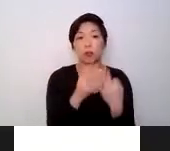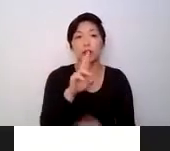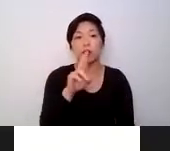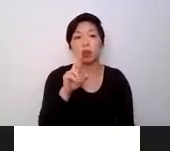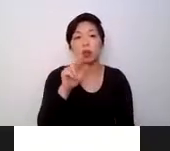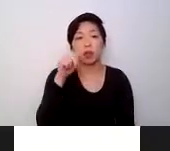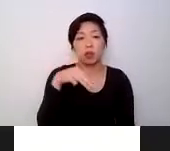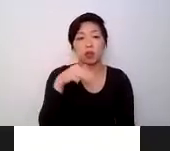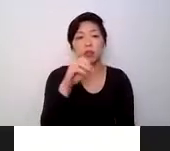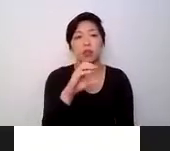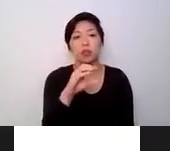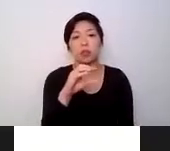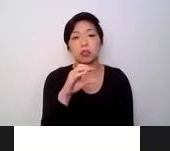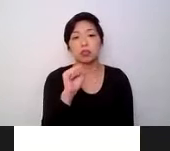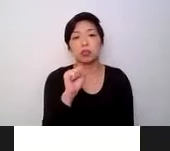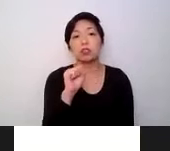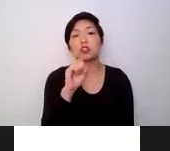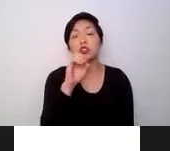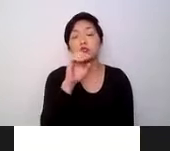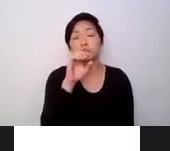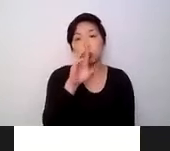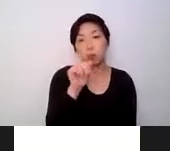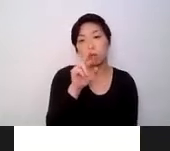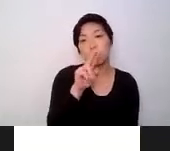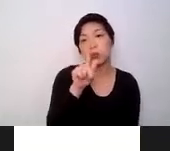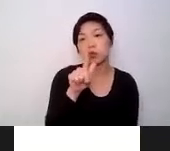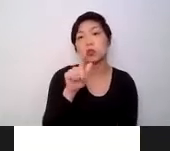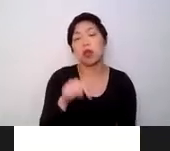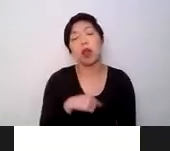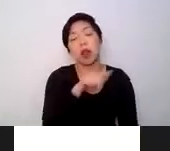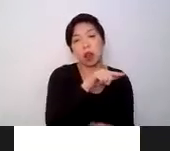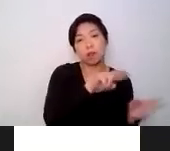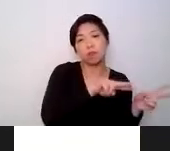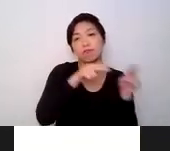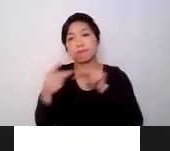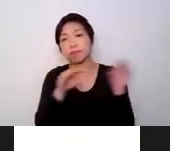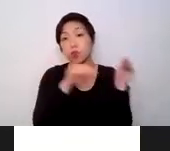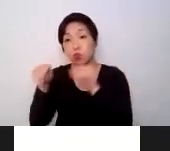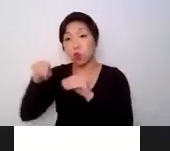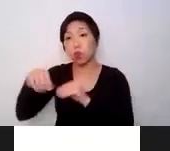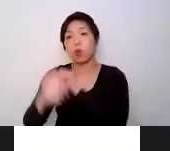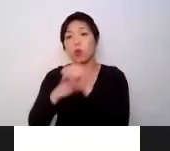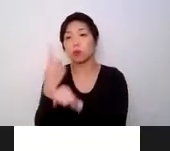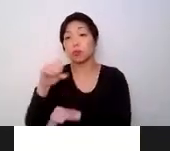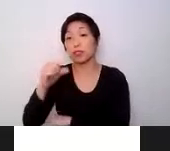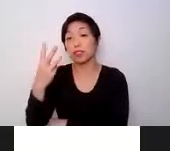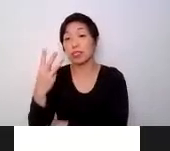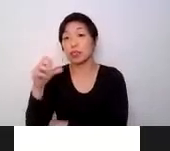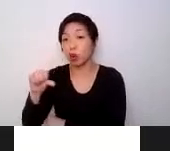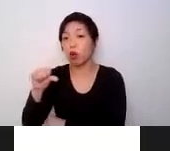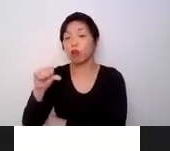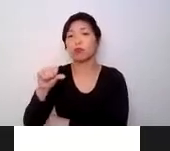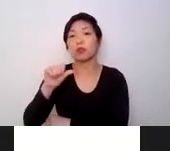chegou ao Brasil em 1939 e aqui eles adotaram um novo sobrenome que foi o Robel e assim como muitos imigrantes